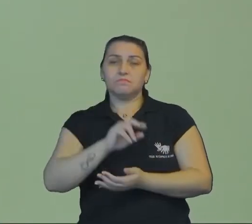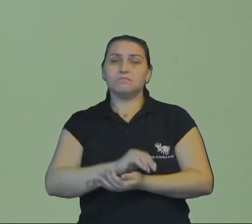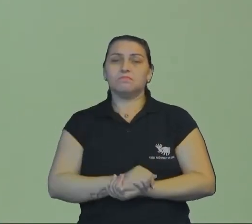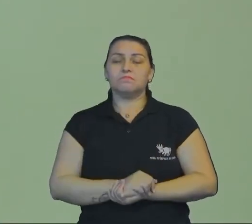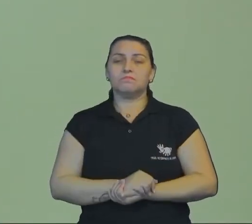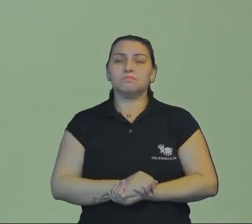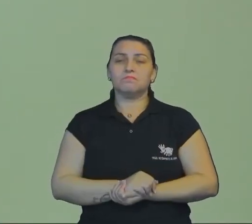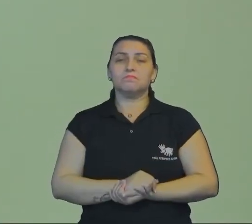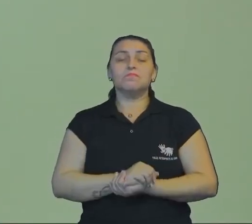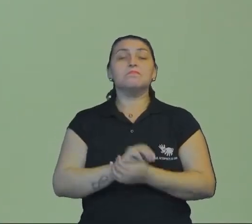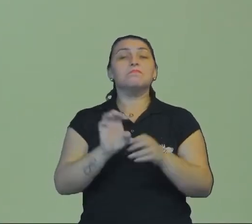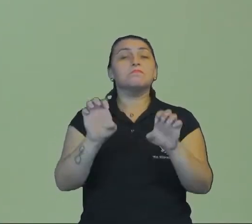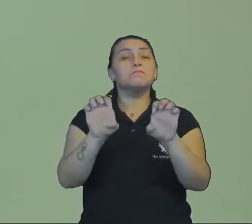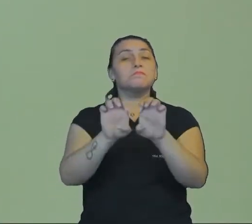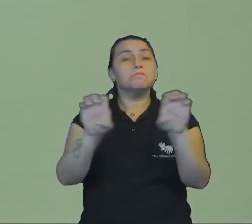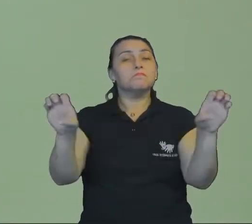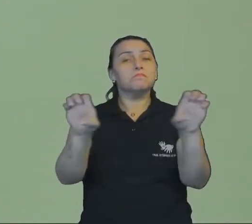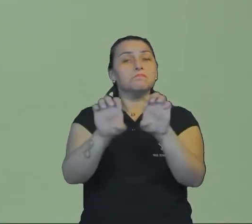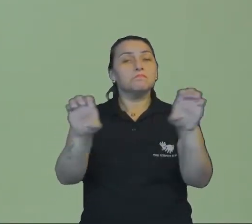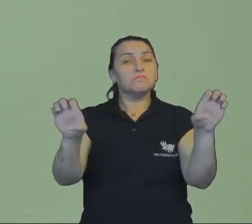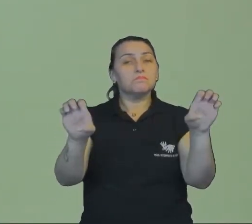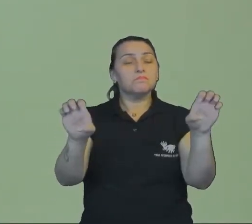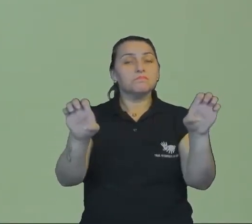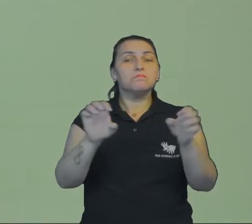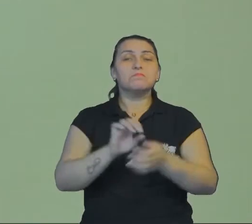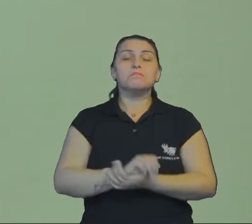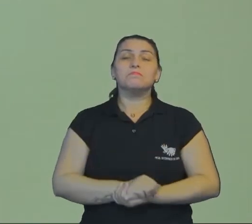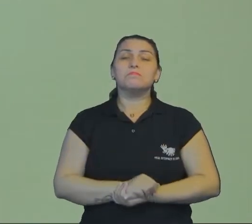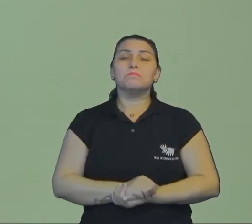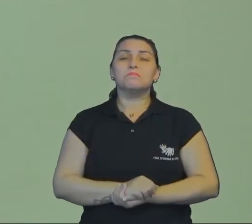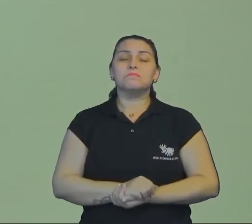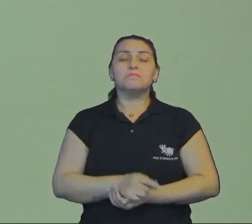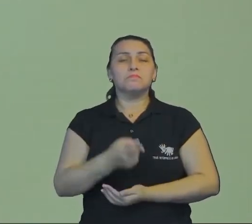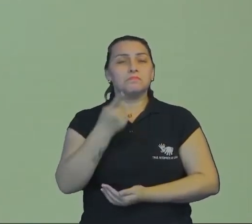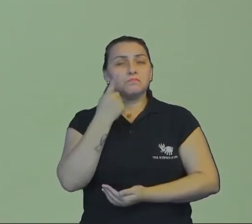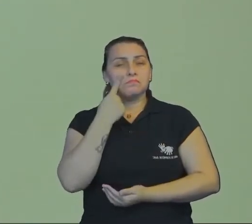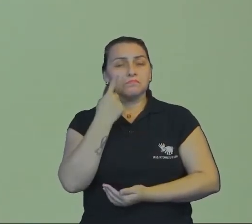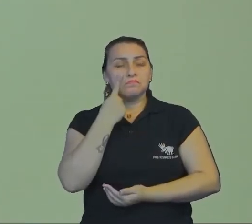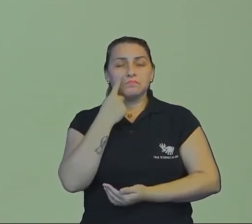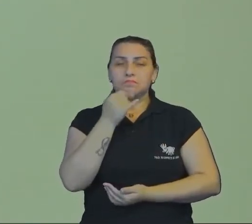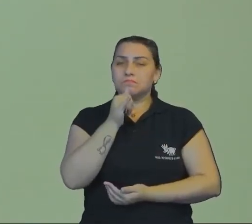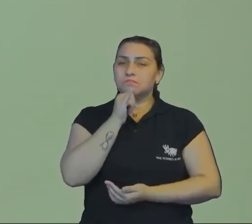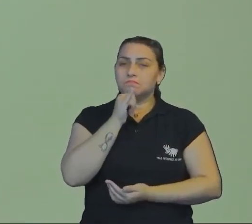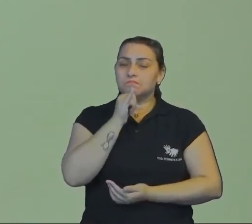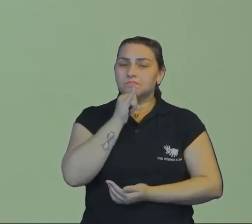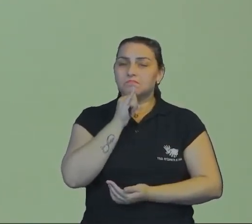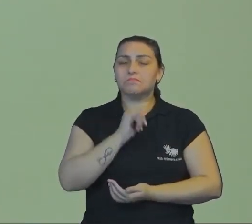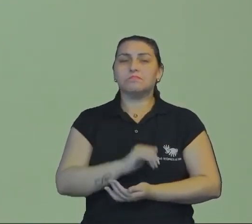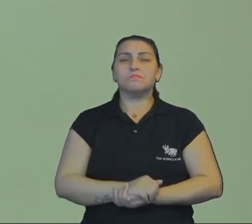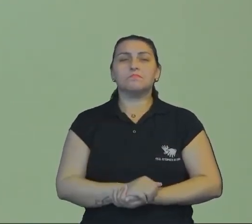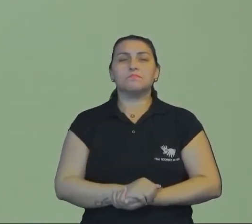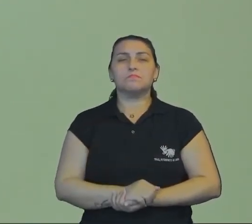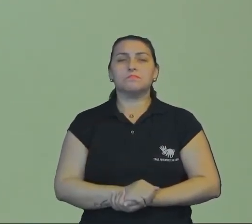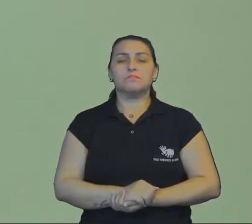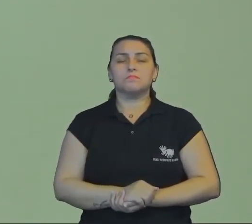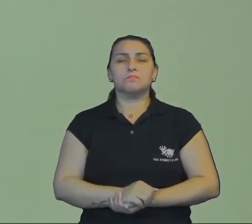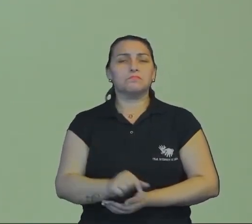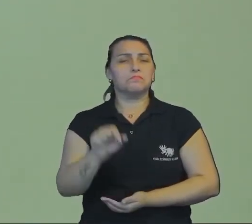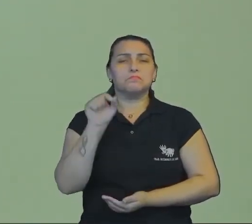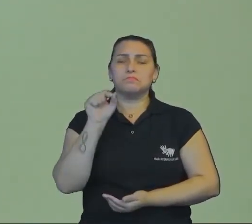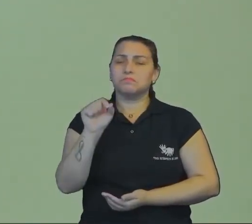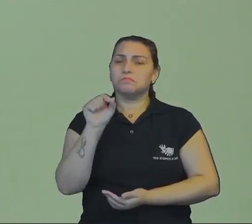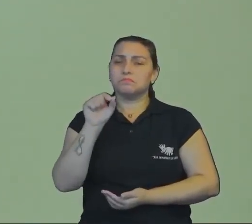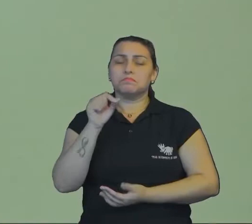de estatísticas. Né? Vamos ver um exemplo do que